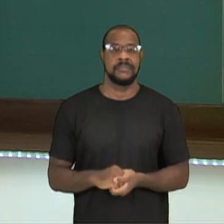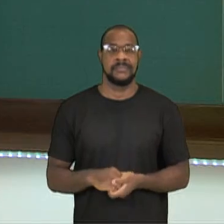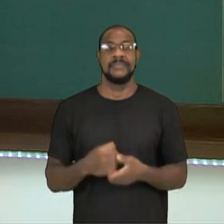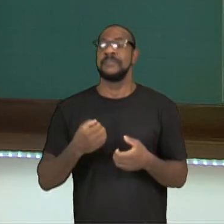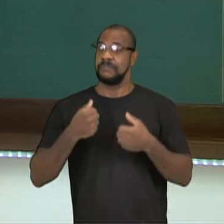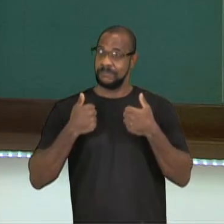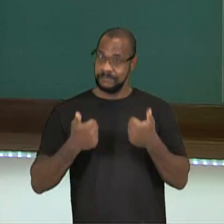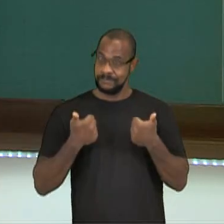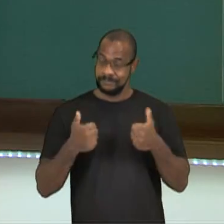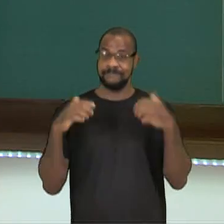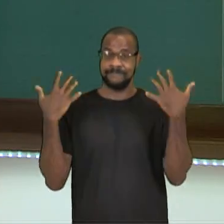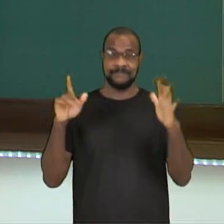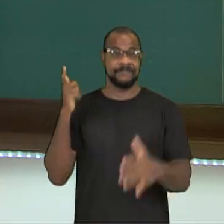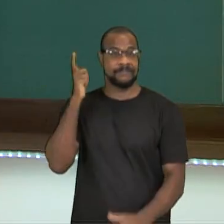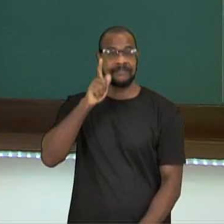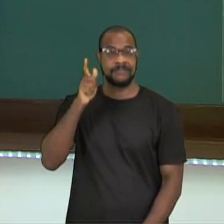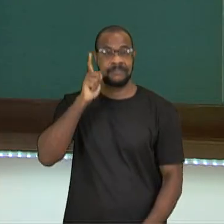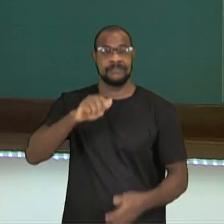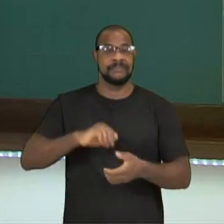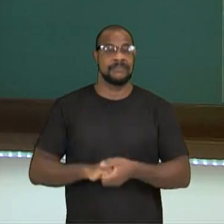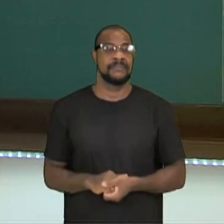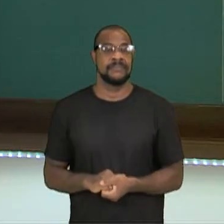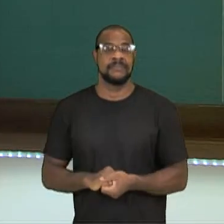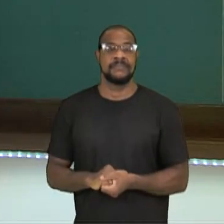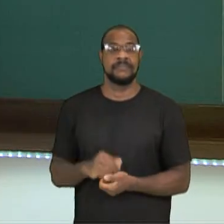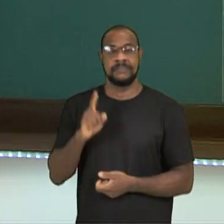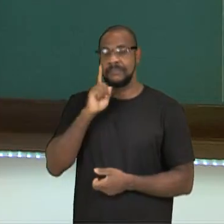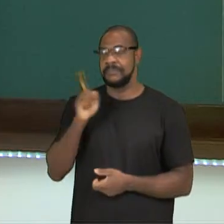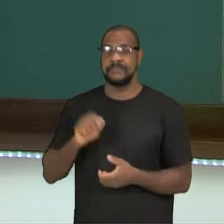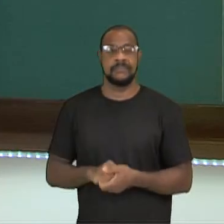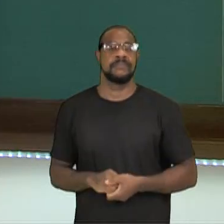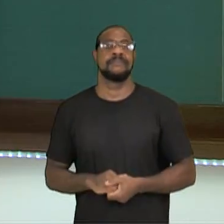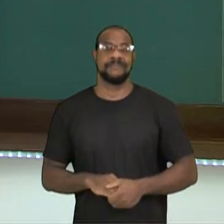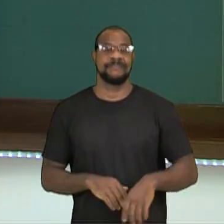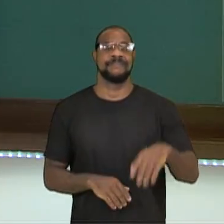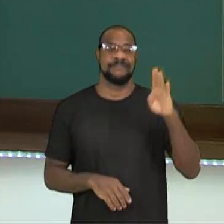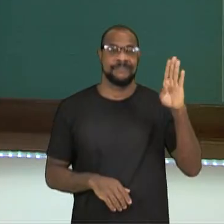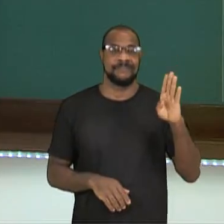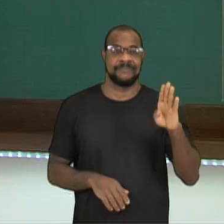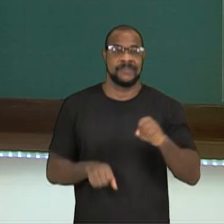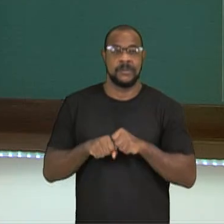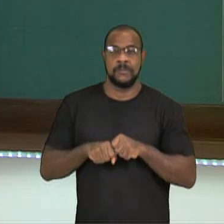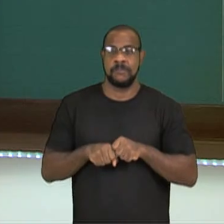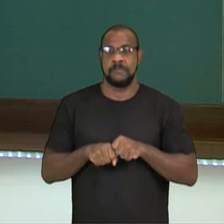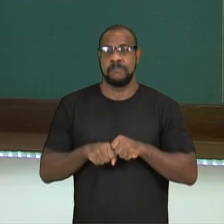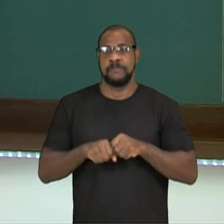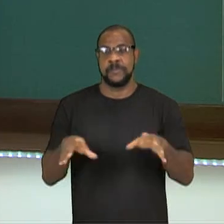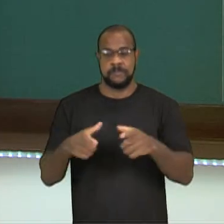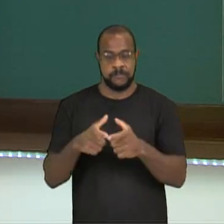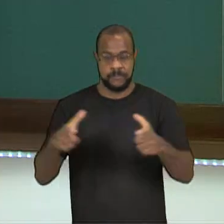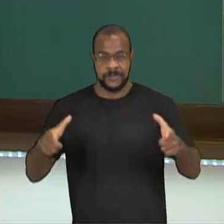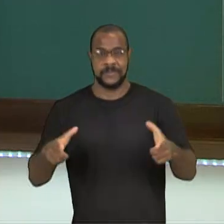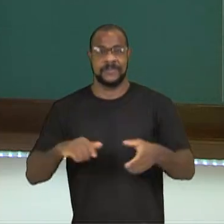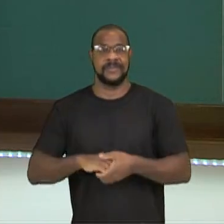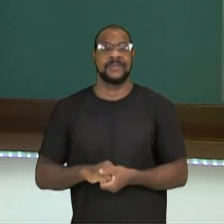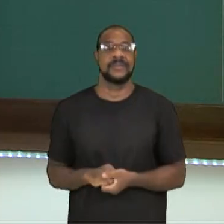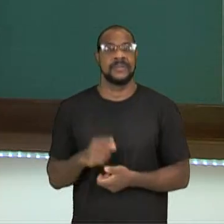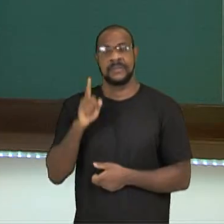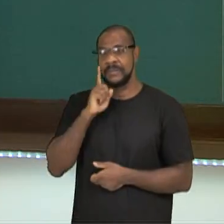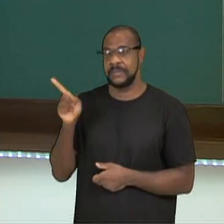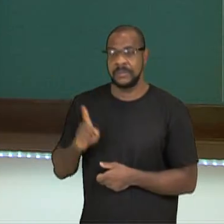Muito bem! Acertaram! Eles se extinguiram, se não dominaram o mundo. Se